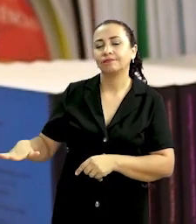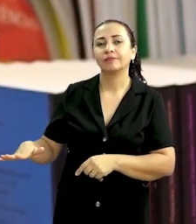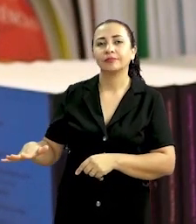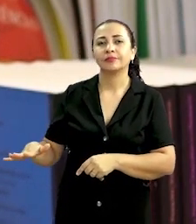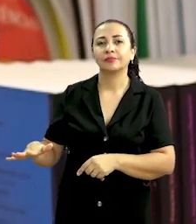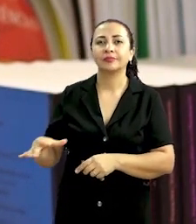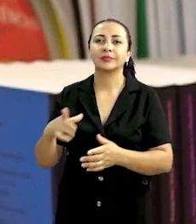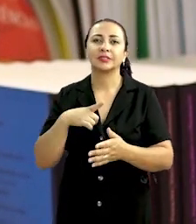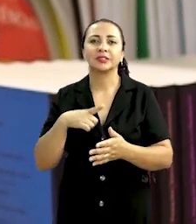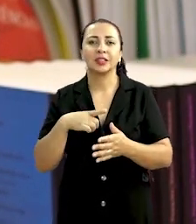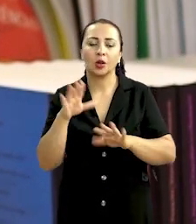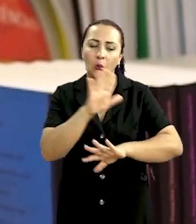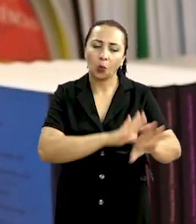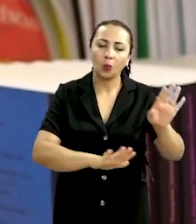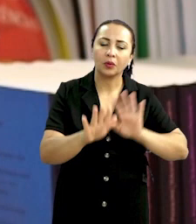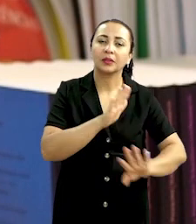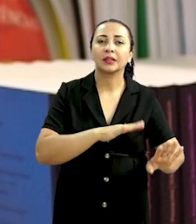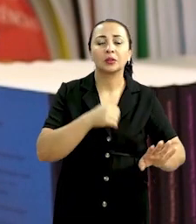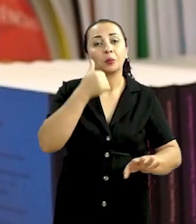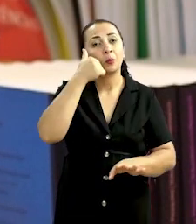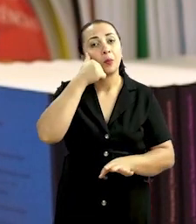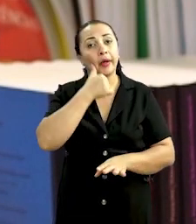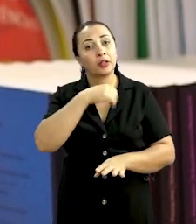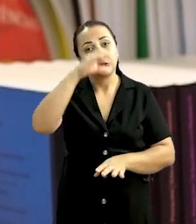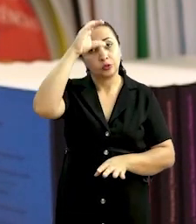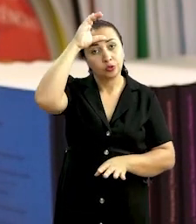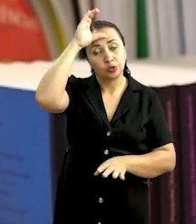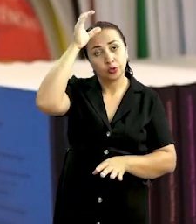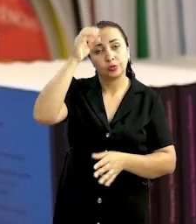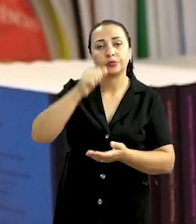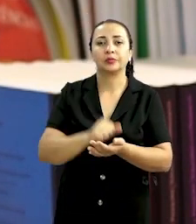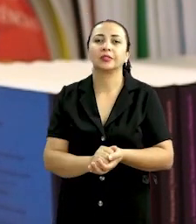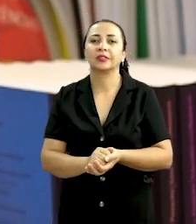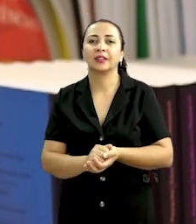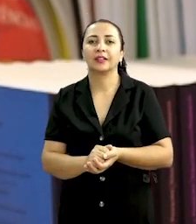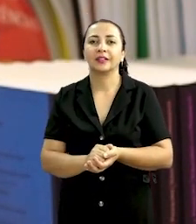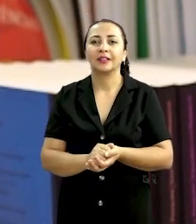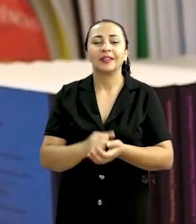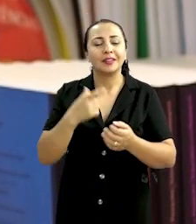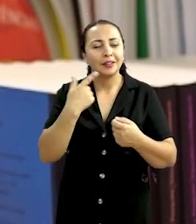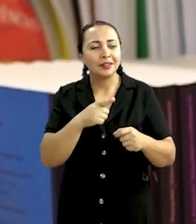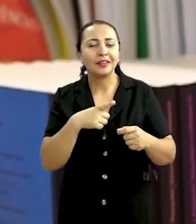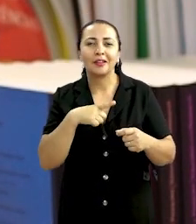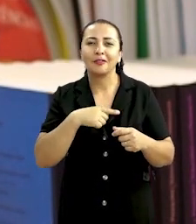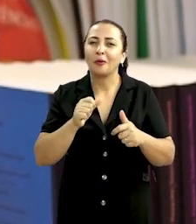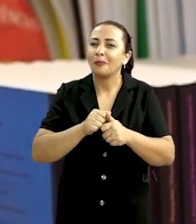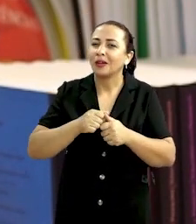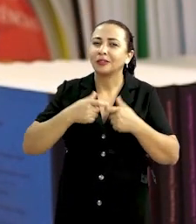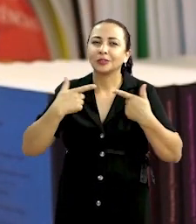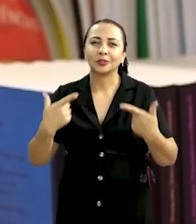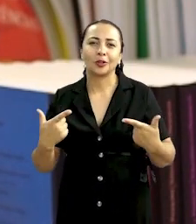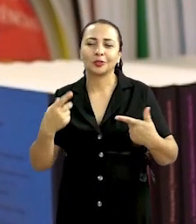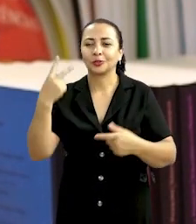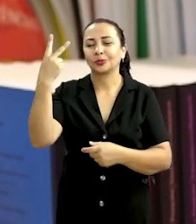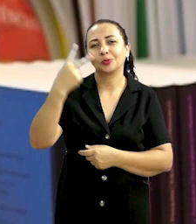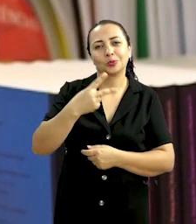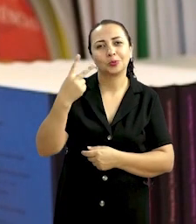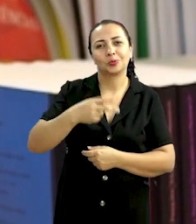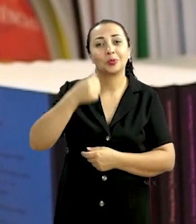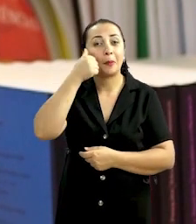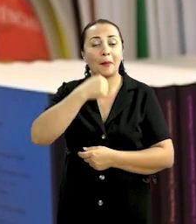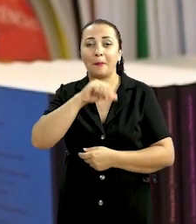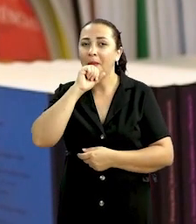infância sendo cuidada por uma tia, que ela disse que foi, inclusive, agraciada por ter tido duas